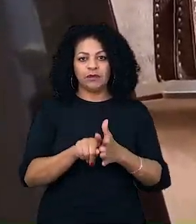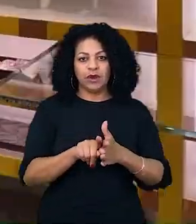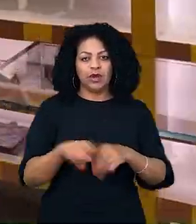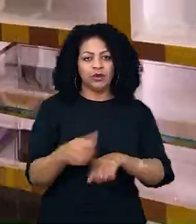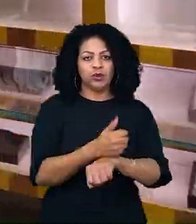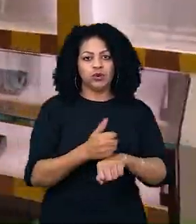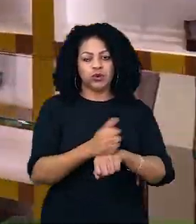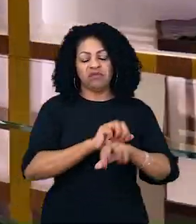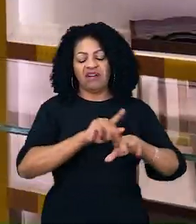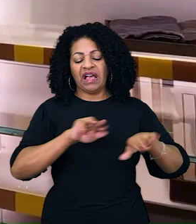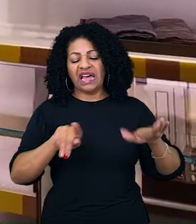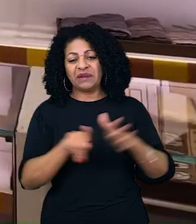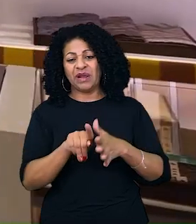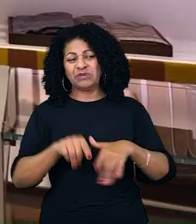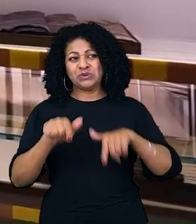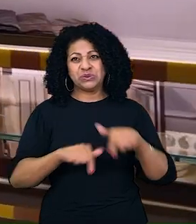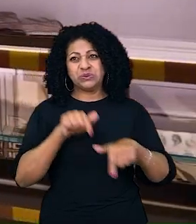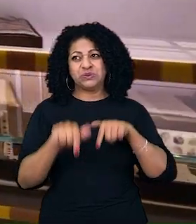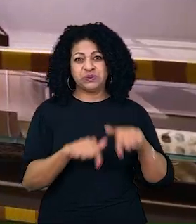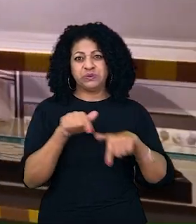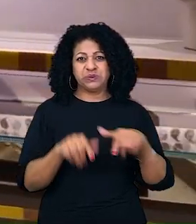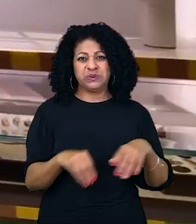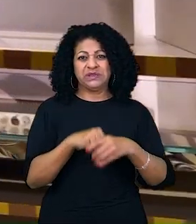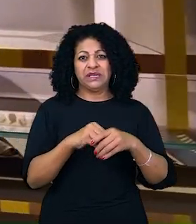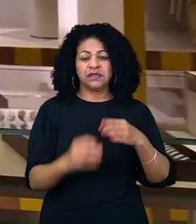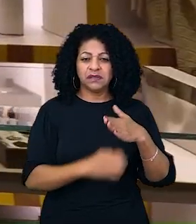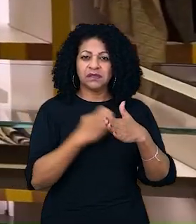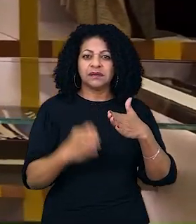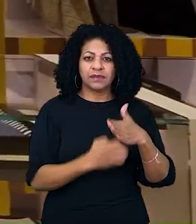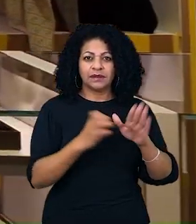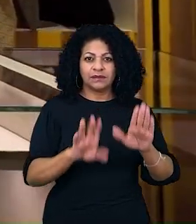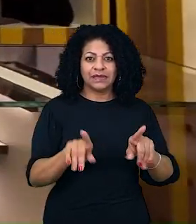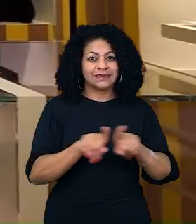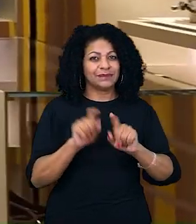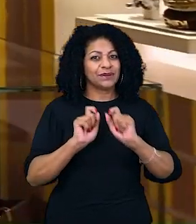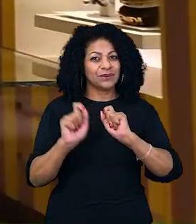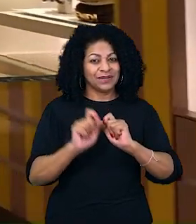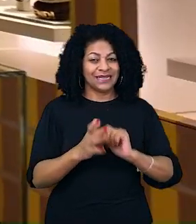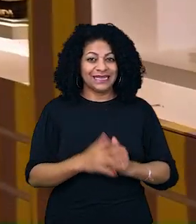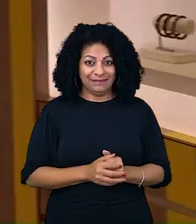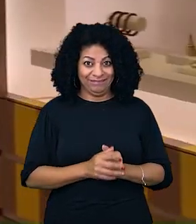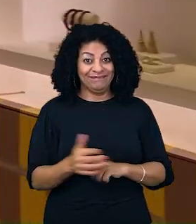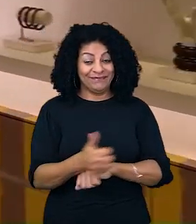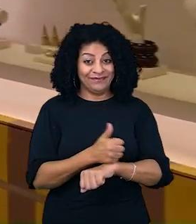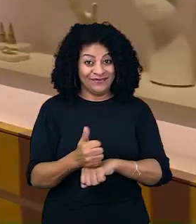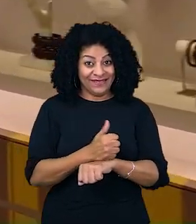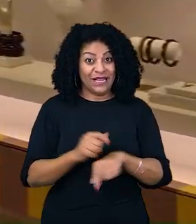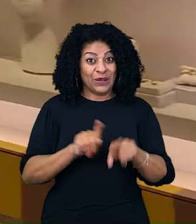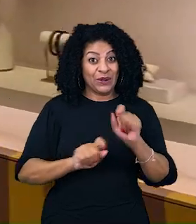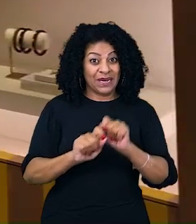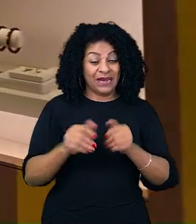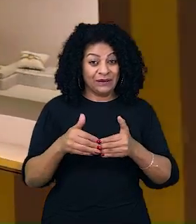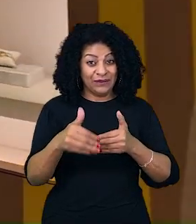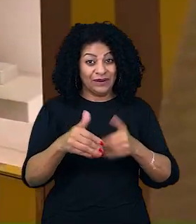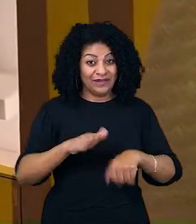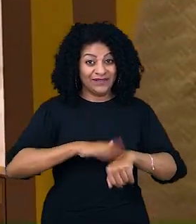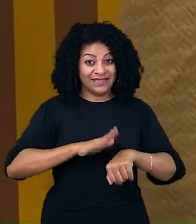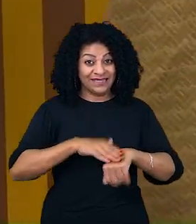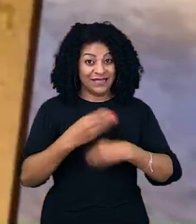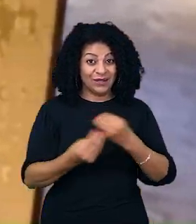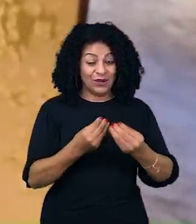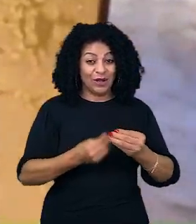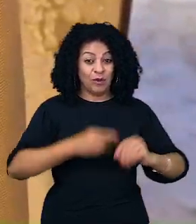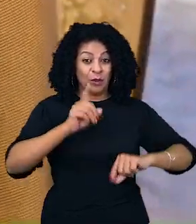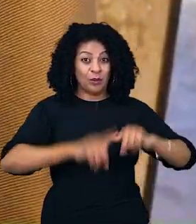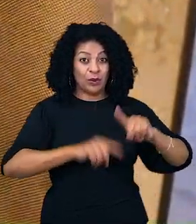função. Após um curso nos Estados Unidos, o profissional passou a atuar também como visual merchandising, que é a função de quem